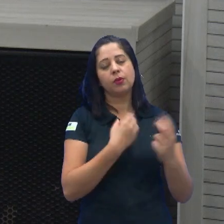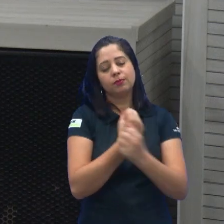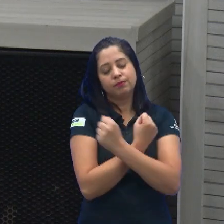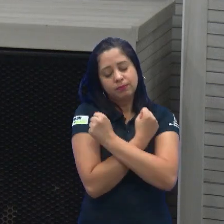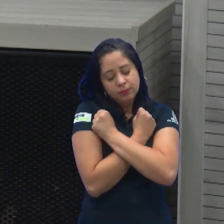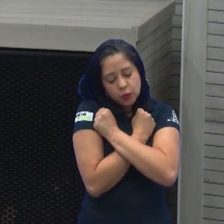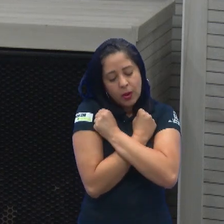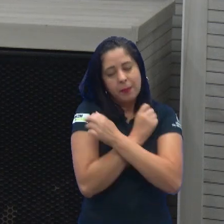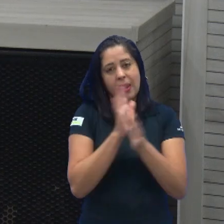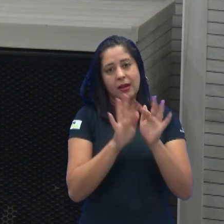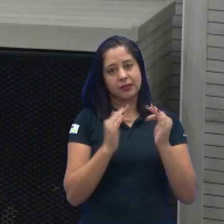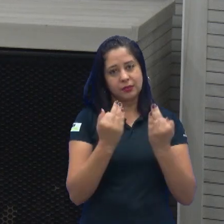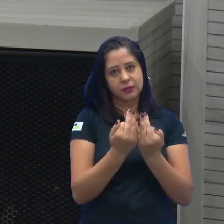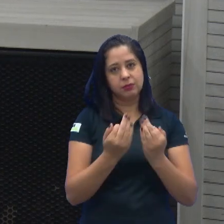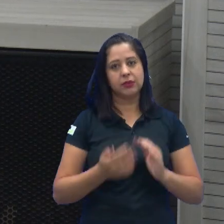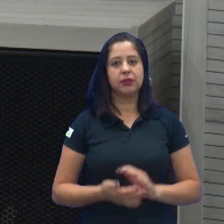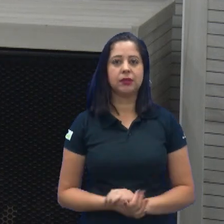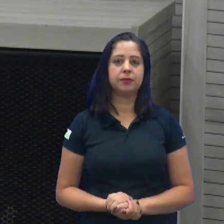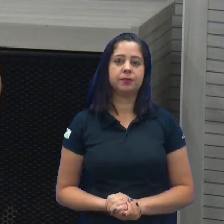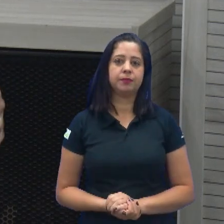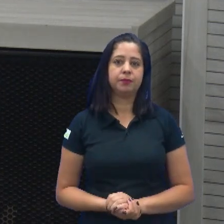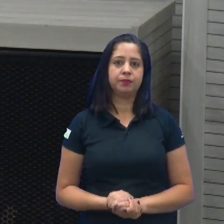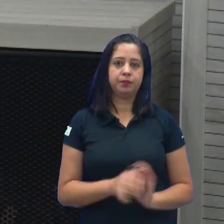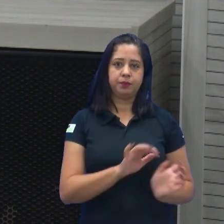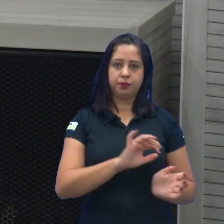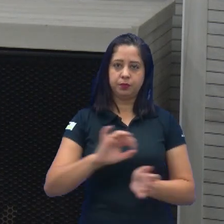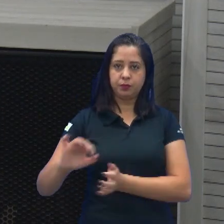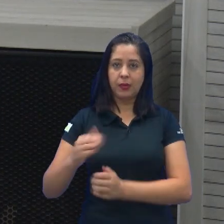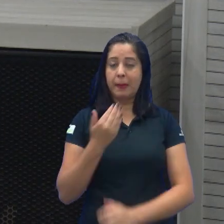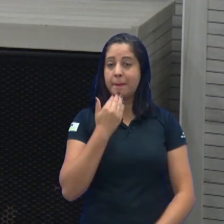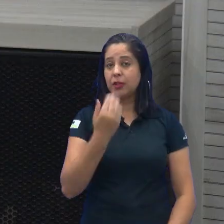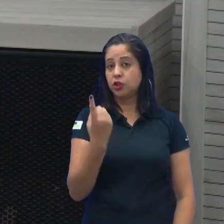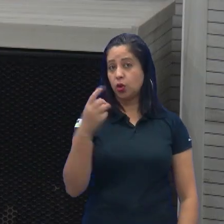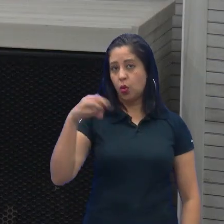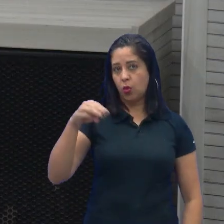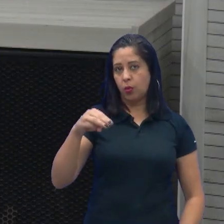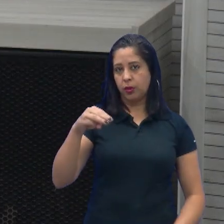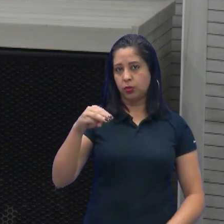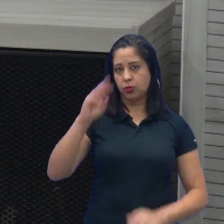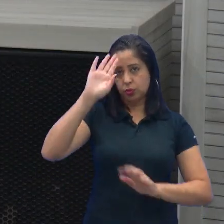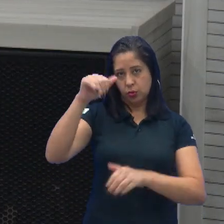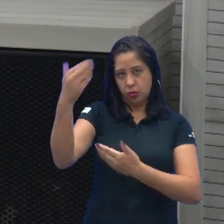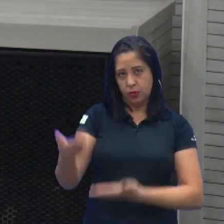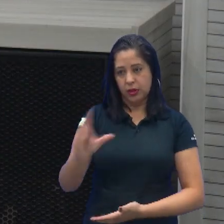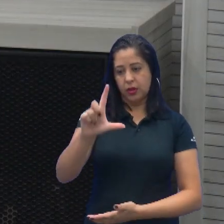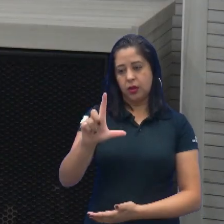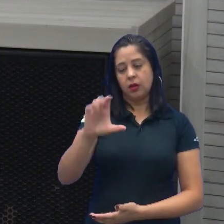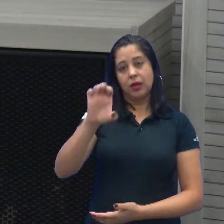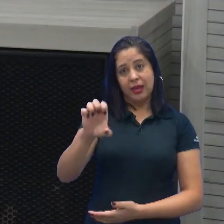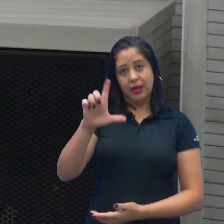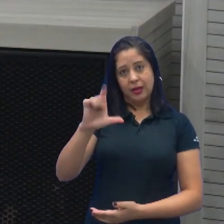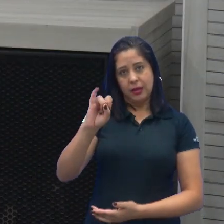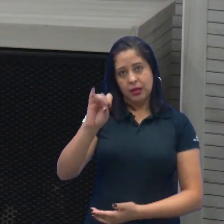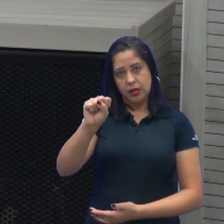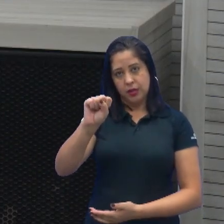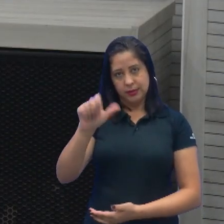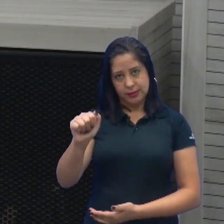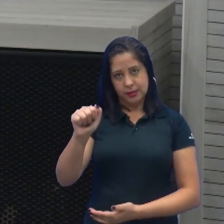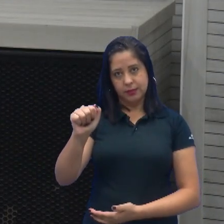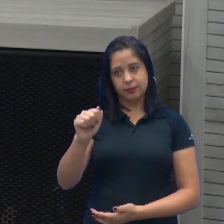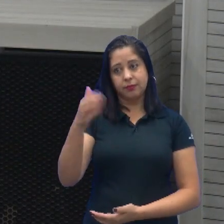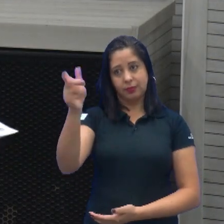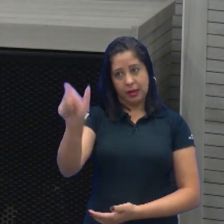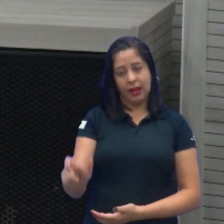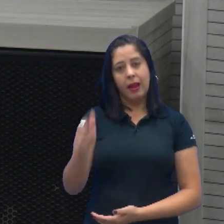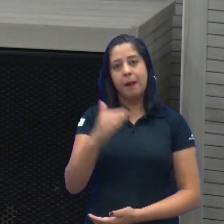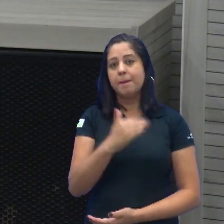os familiares. Também, um minuto de silêncio a Elisa das Graças Sobral, falecida hoje. Deixar um abraço aqui à